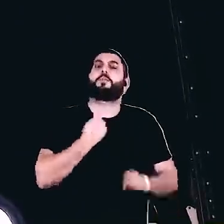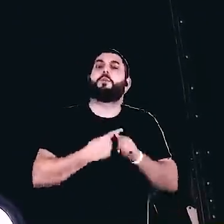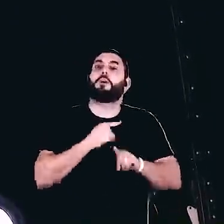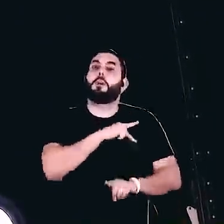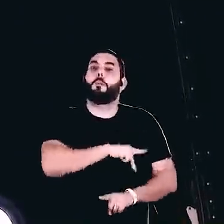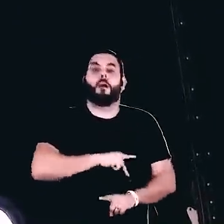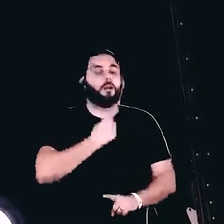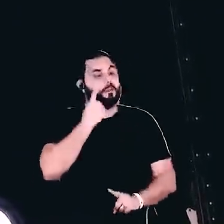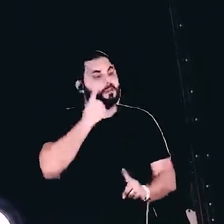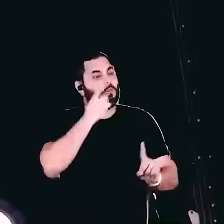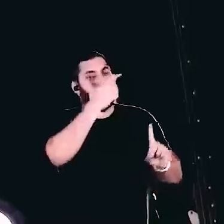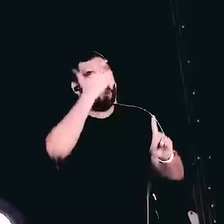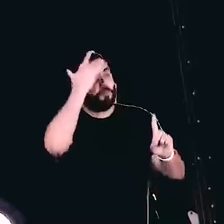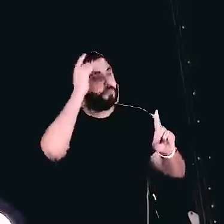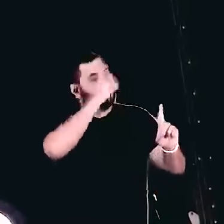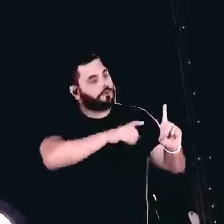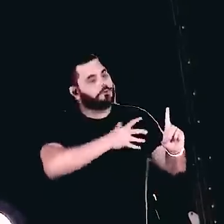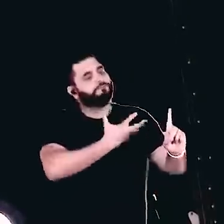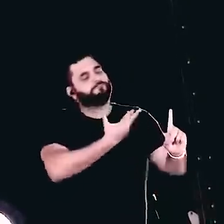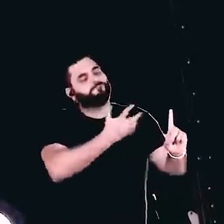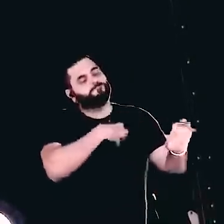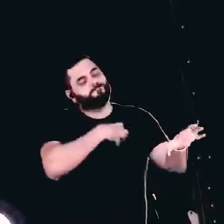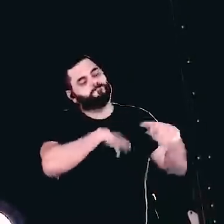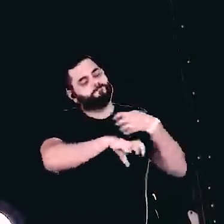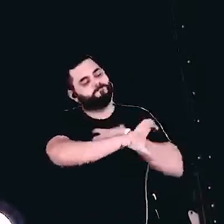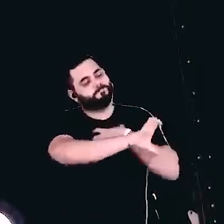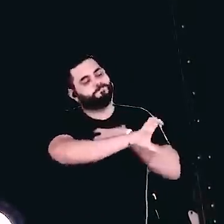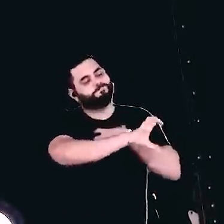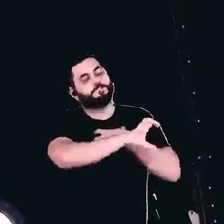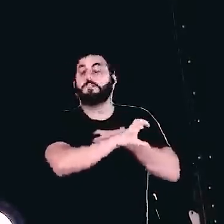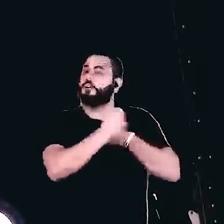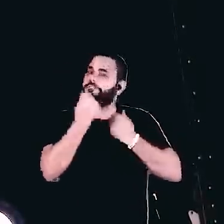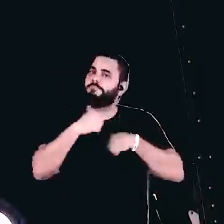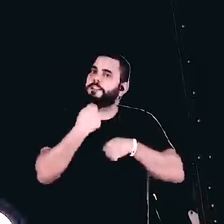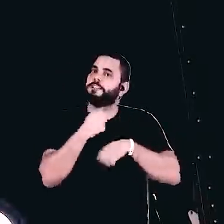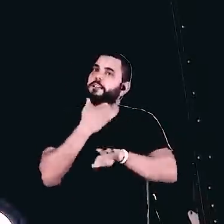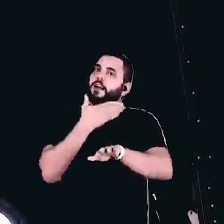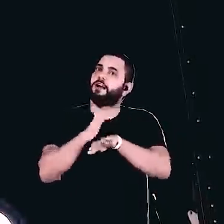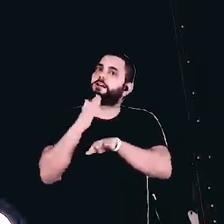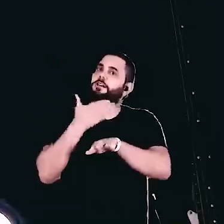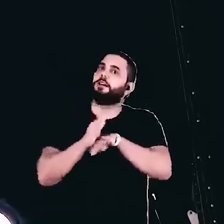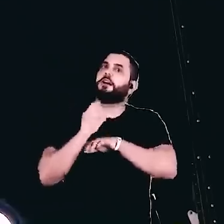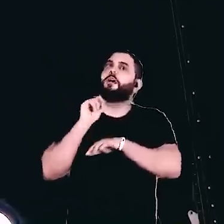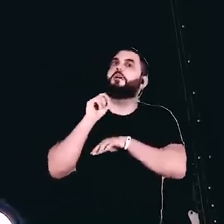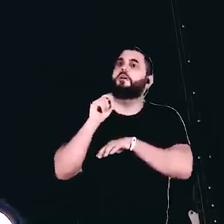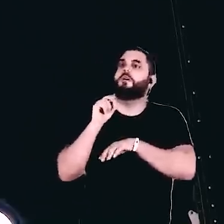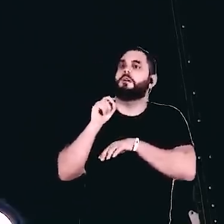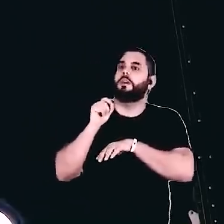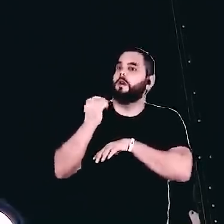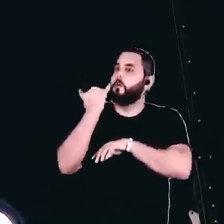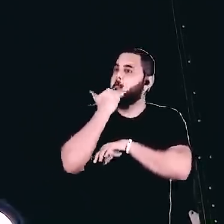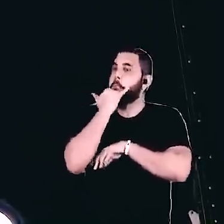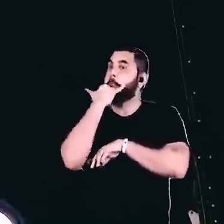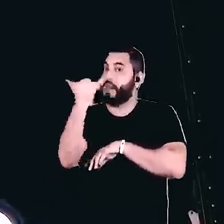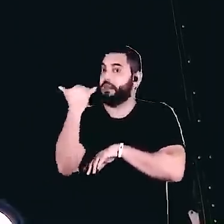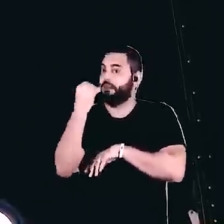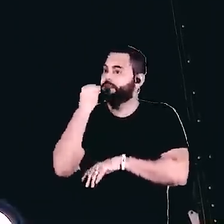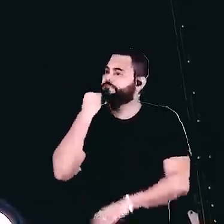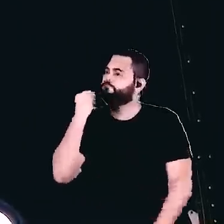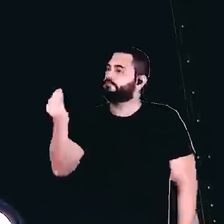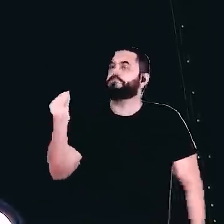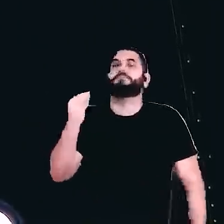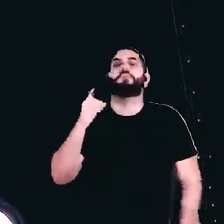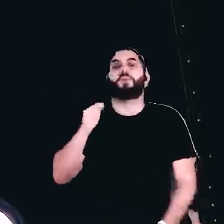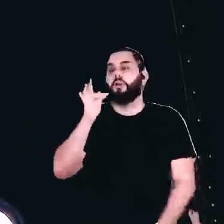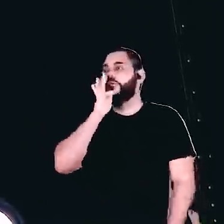Onésimo, mas ele também nos ensinou que a gente precisa exercitar a restituição e o perdão. Porque Paulo diz